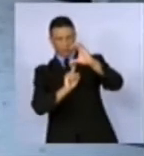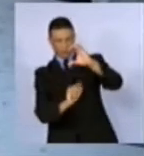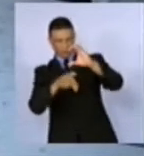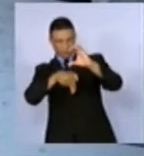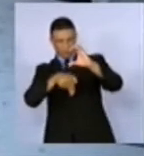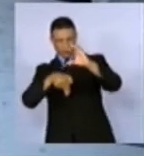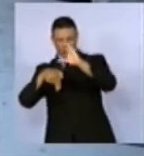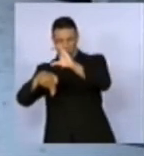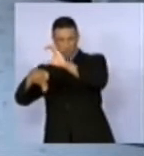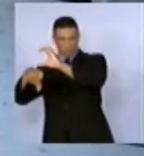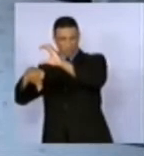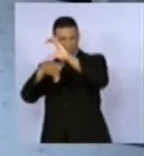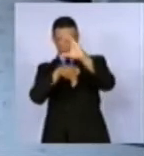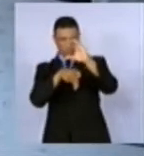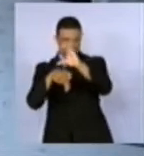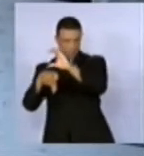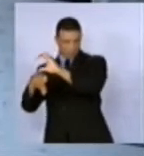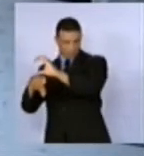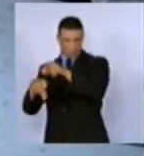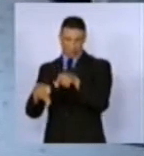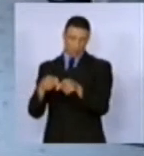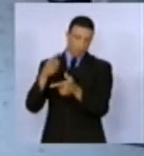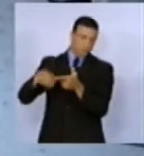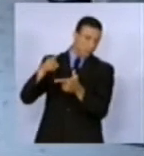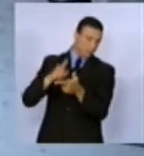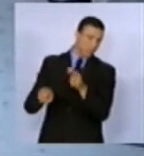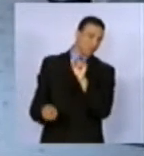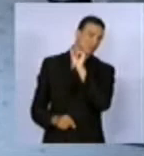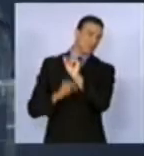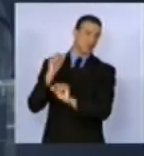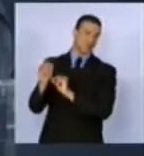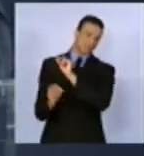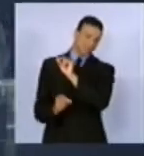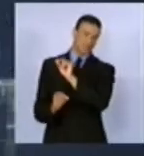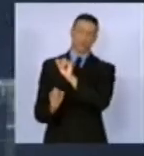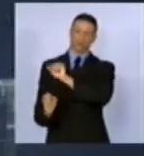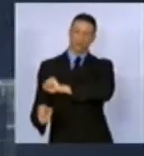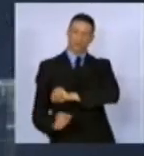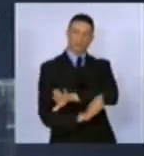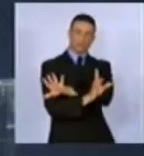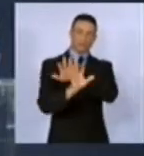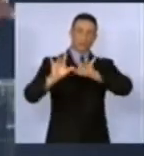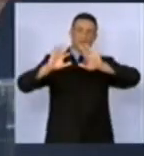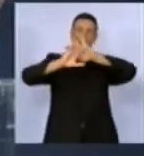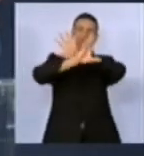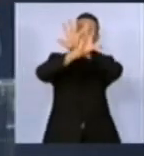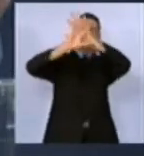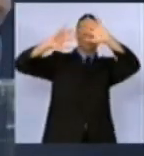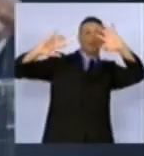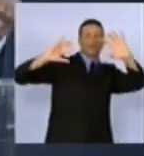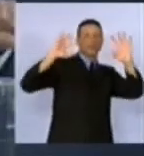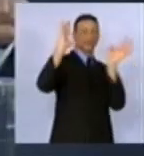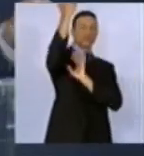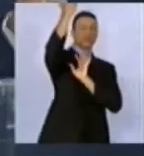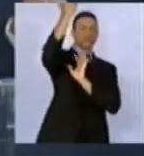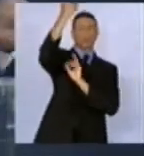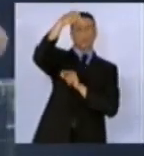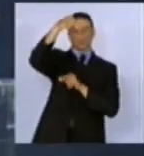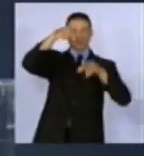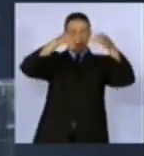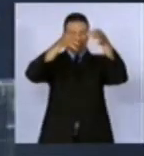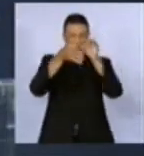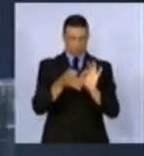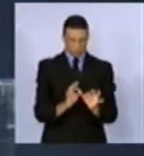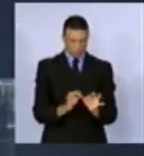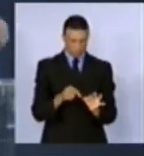o problema sob o ponto de vista da mudança de clima é que o átomo por